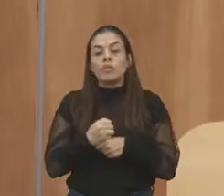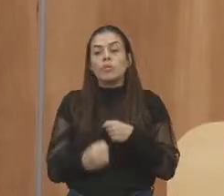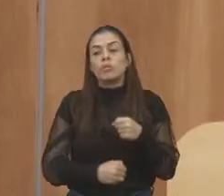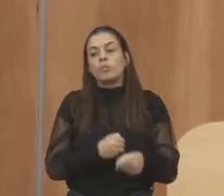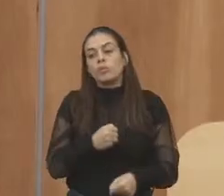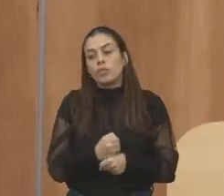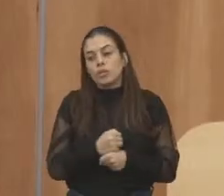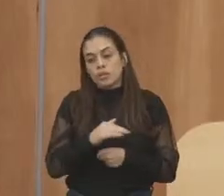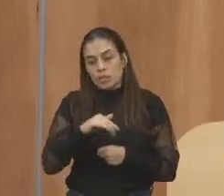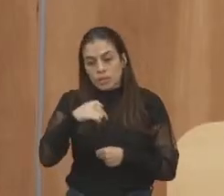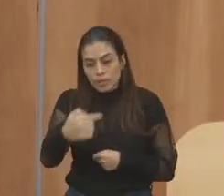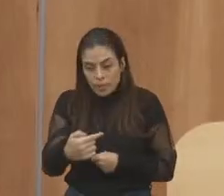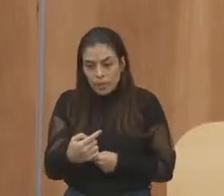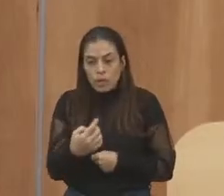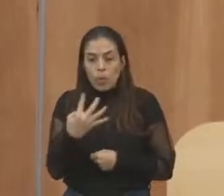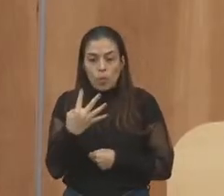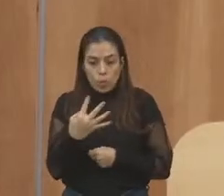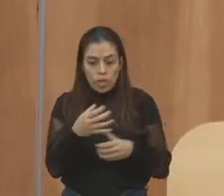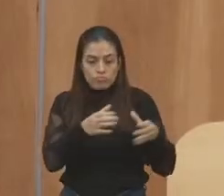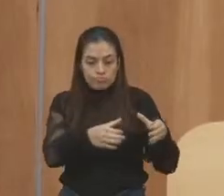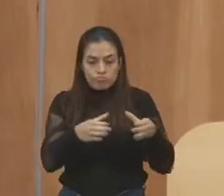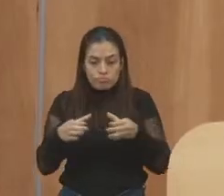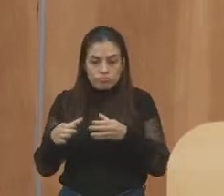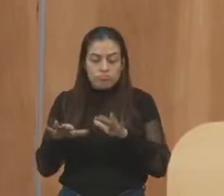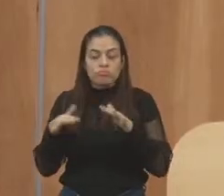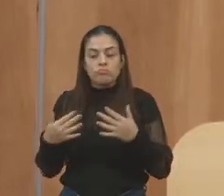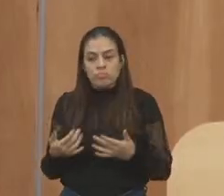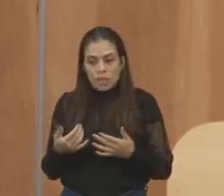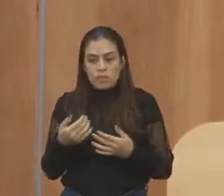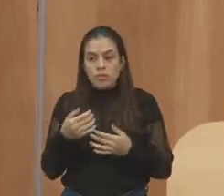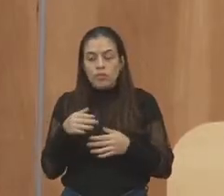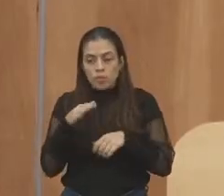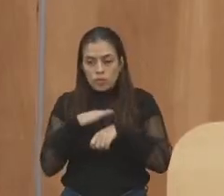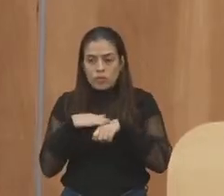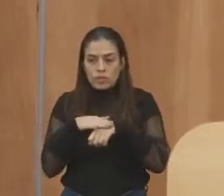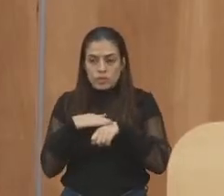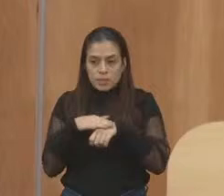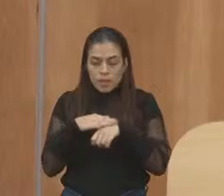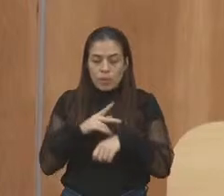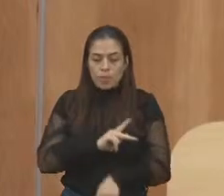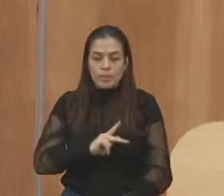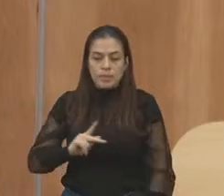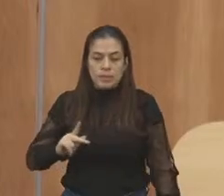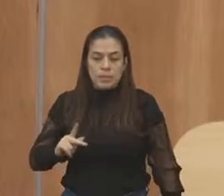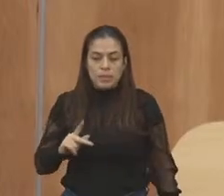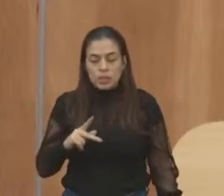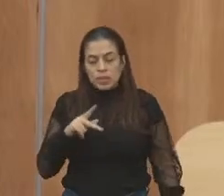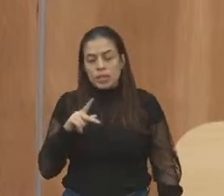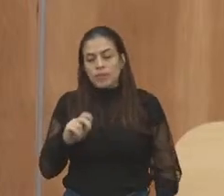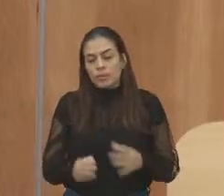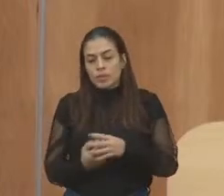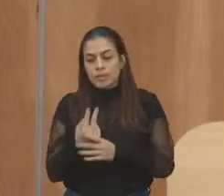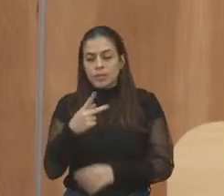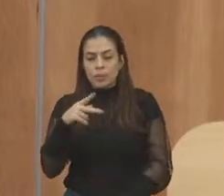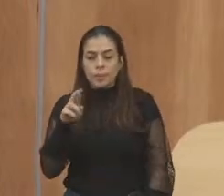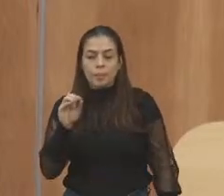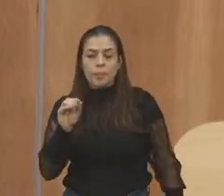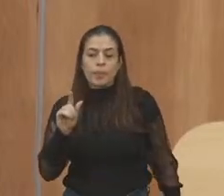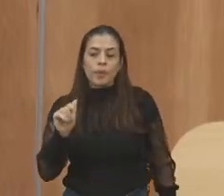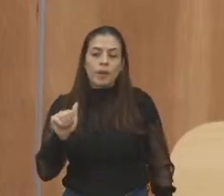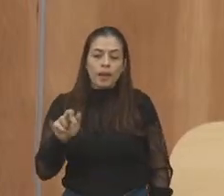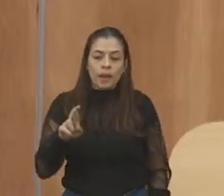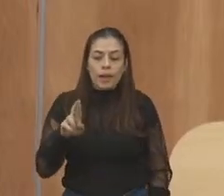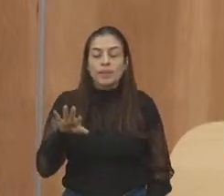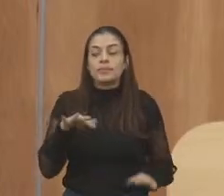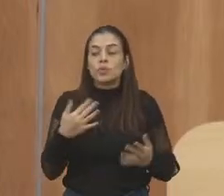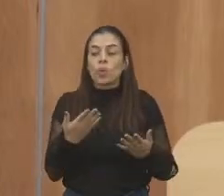4 núcleos, mas eu me comprometo a checar com o presidente da Fundação Prolar qual que é o critério, qual que é a ordem e se está